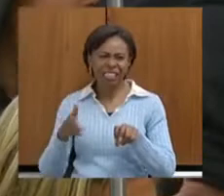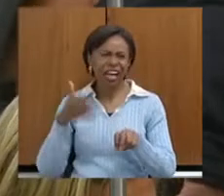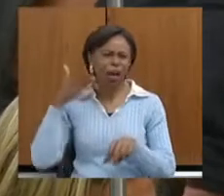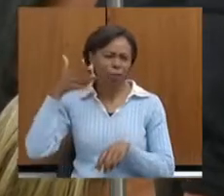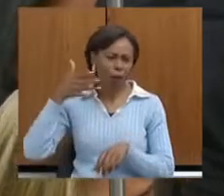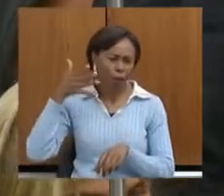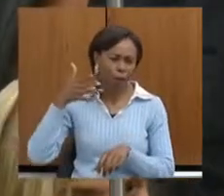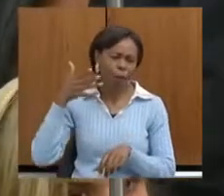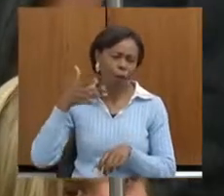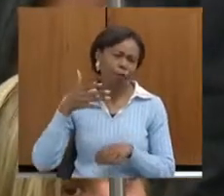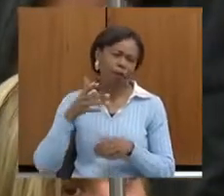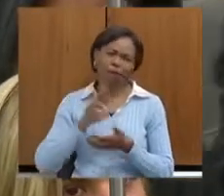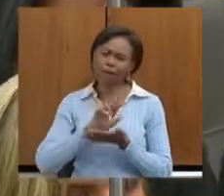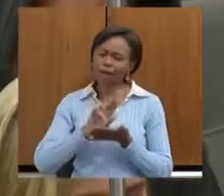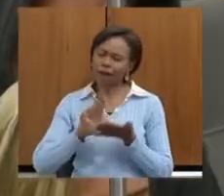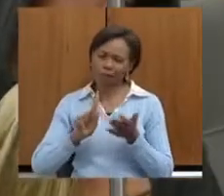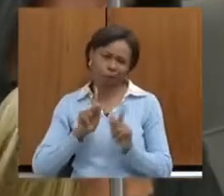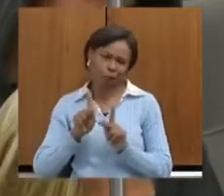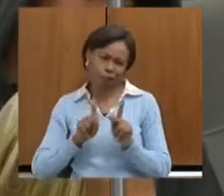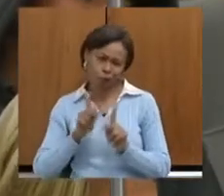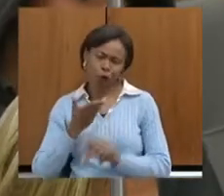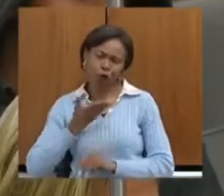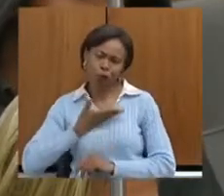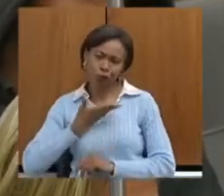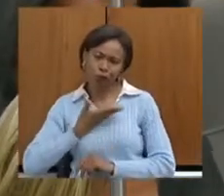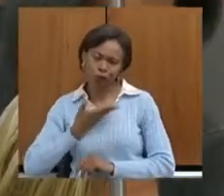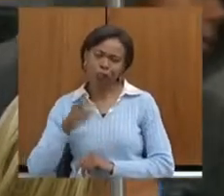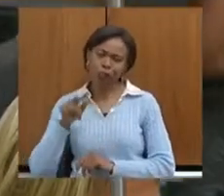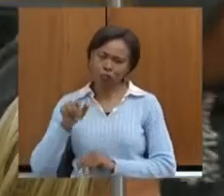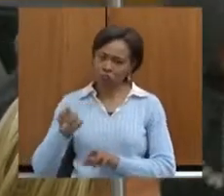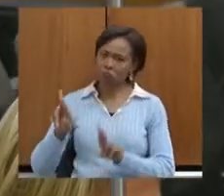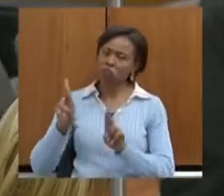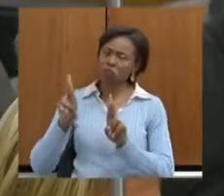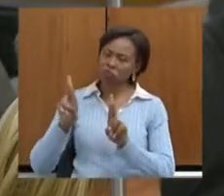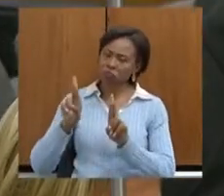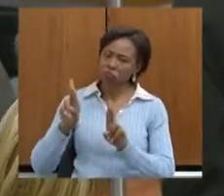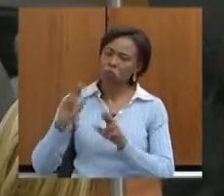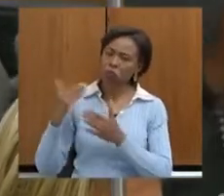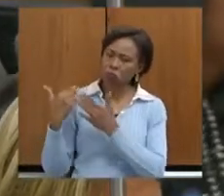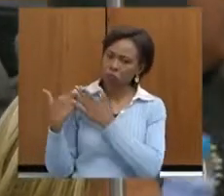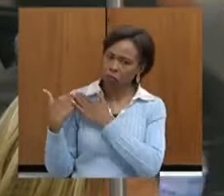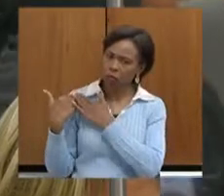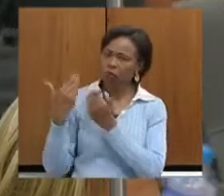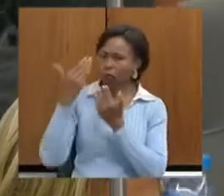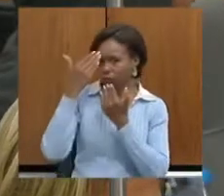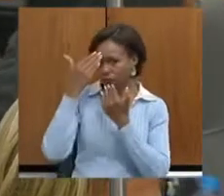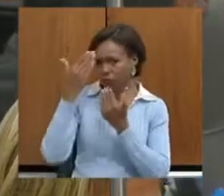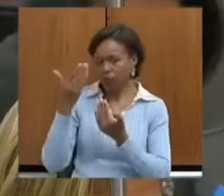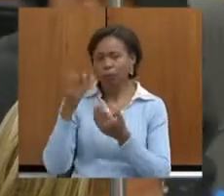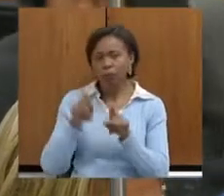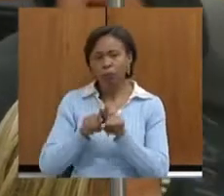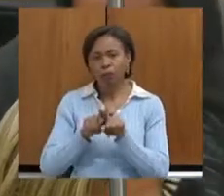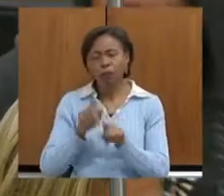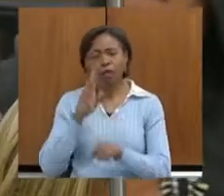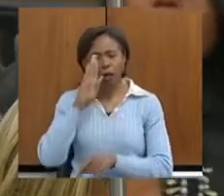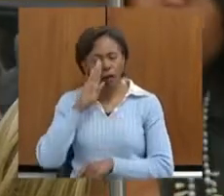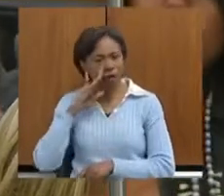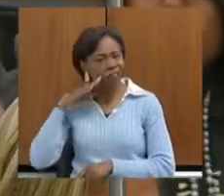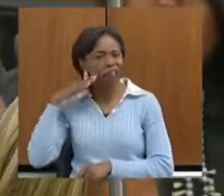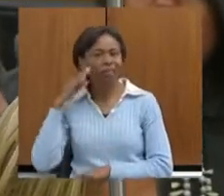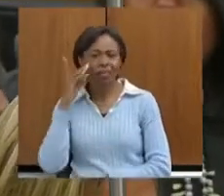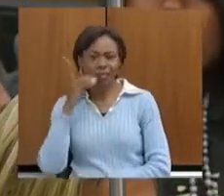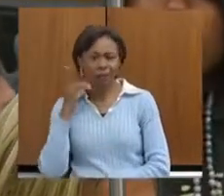companheiro companheiro sair com co-responsabilidade eu creio e o agradecer a nossa deputada